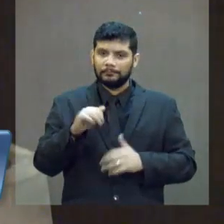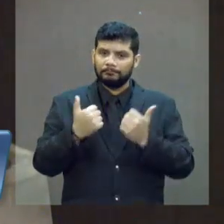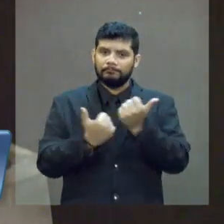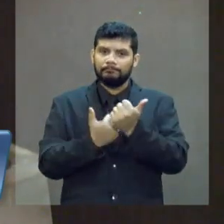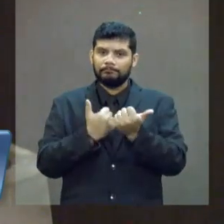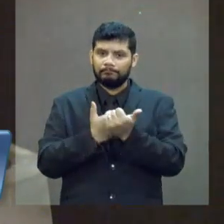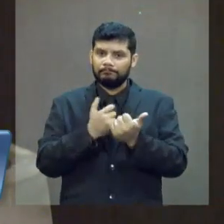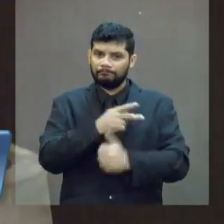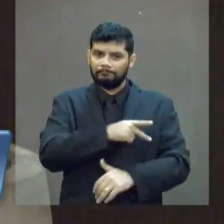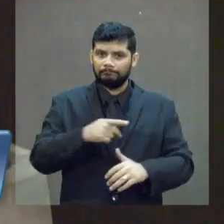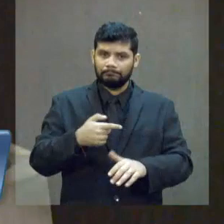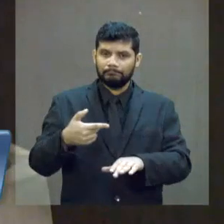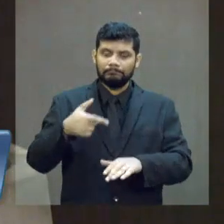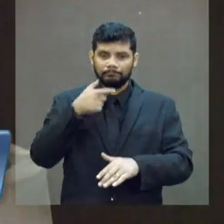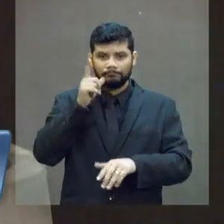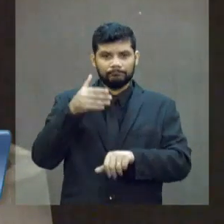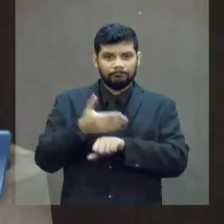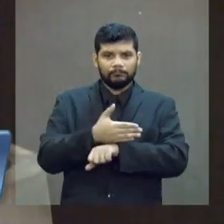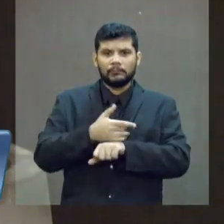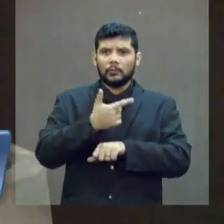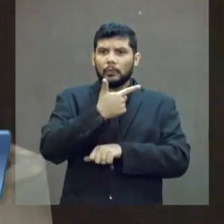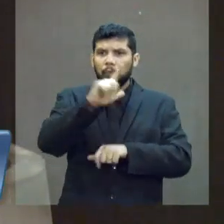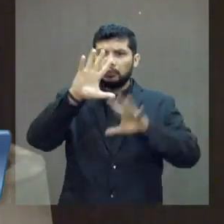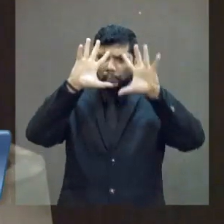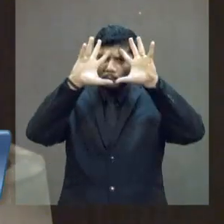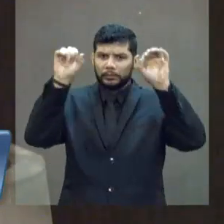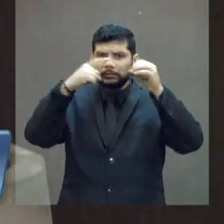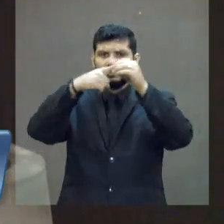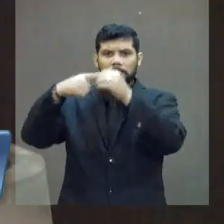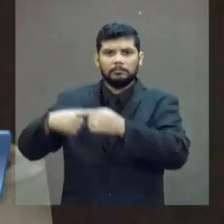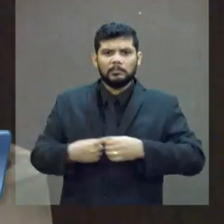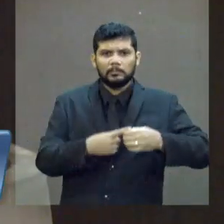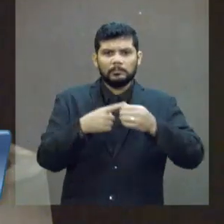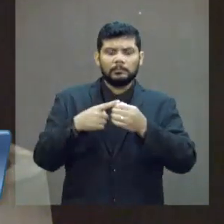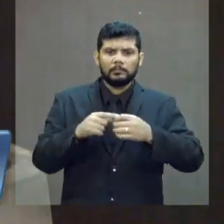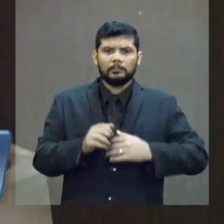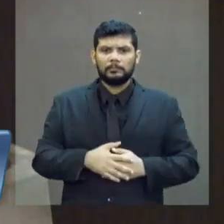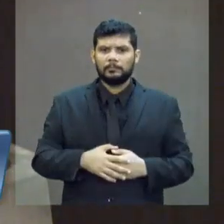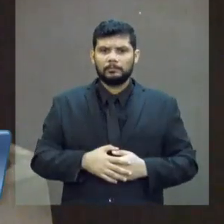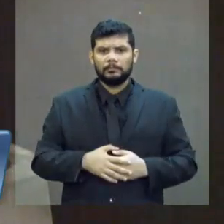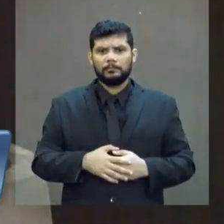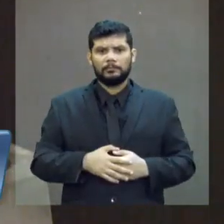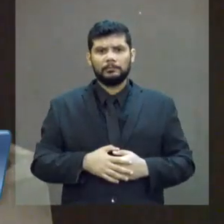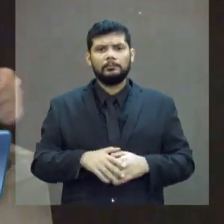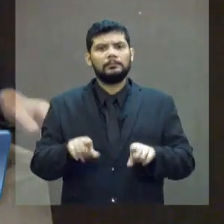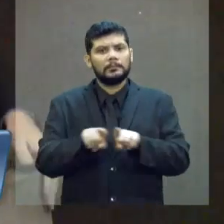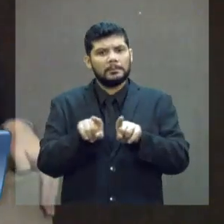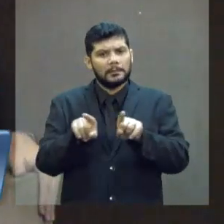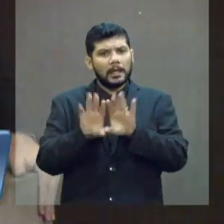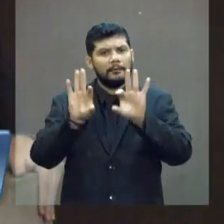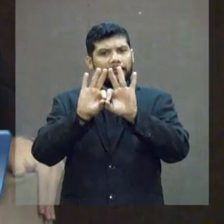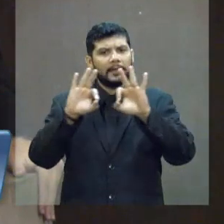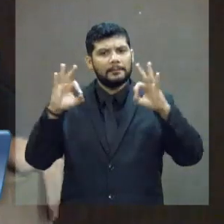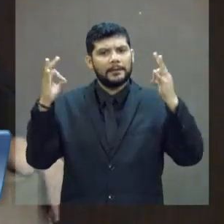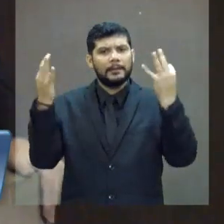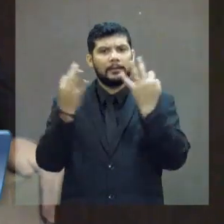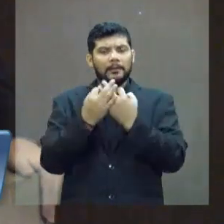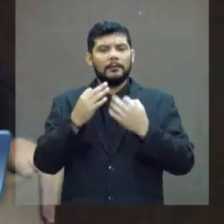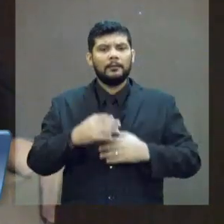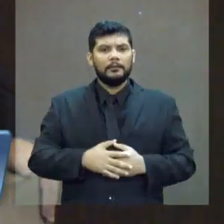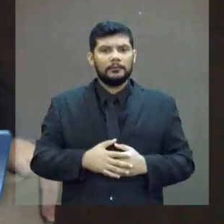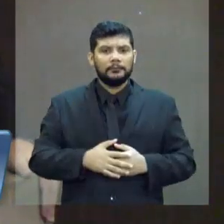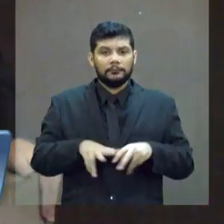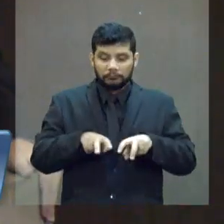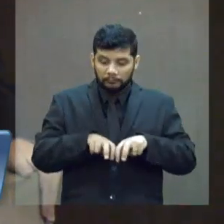da Pessoa com Deficiência, vieram outros conselhos municipais, vieram os familiares, estiveram